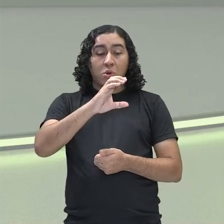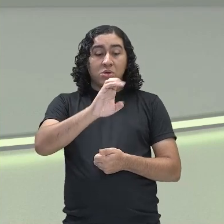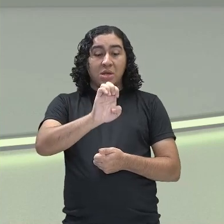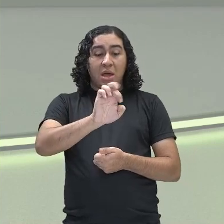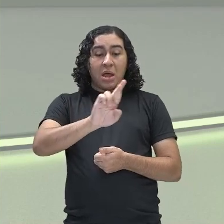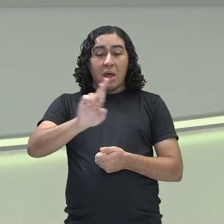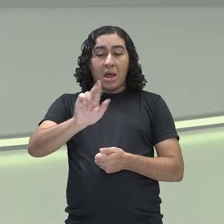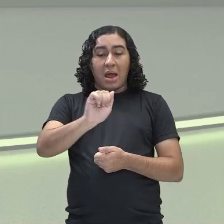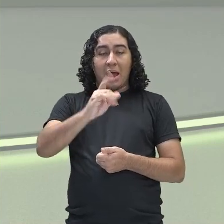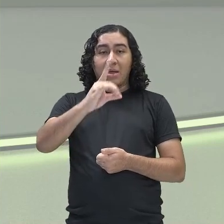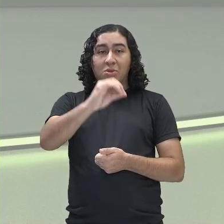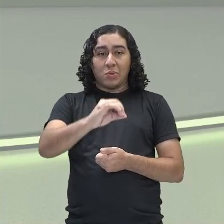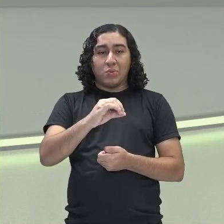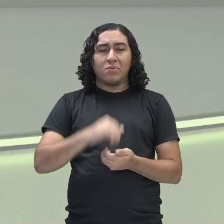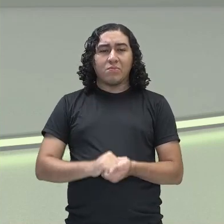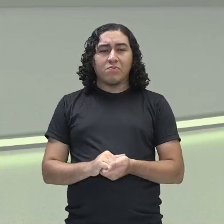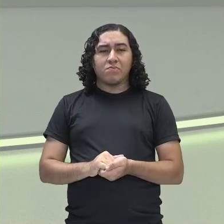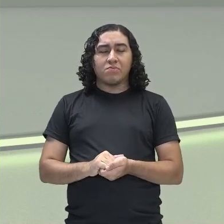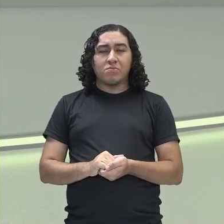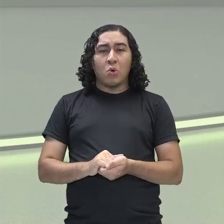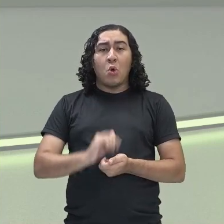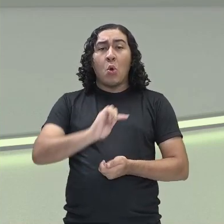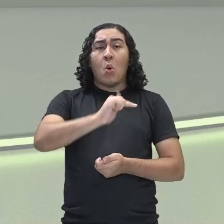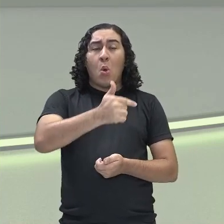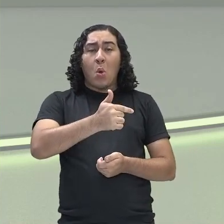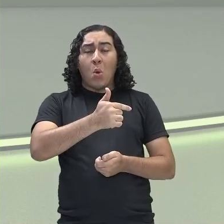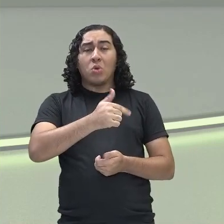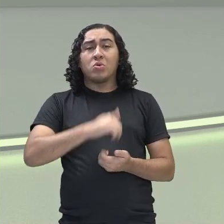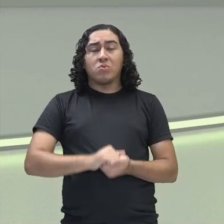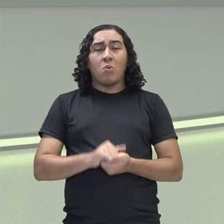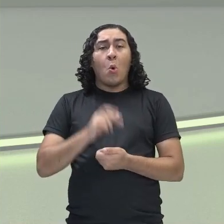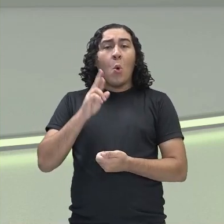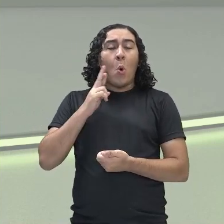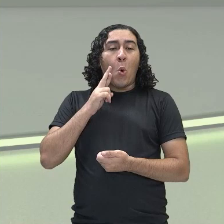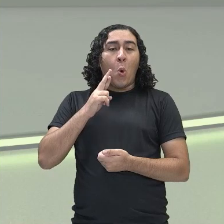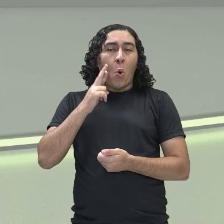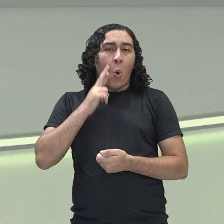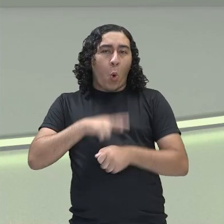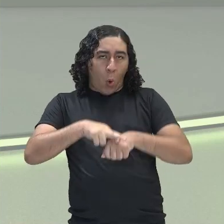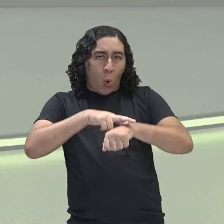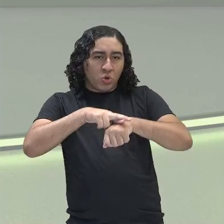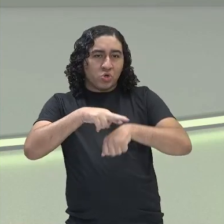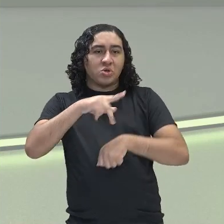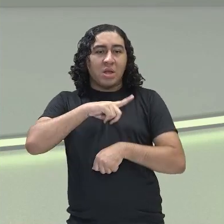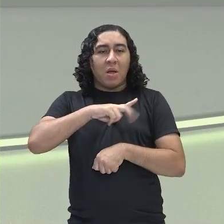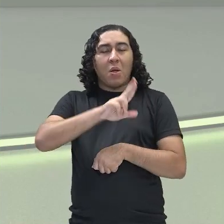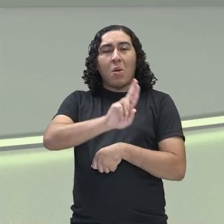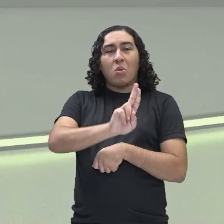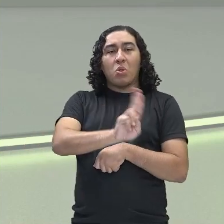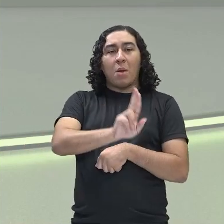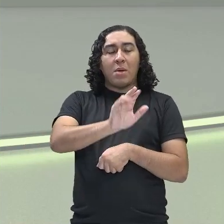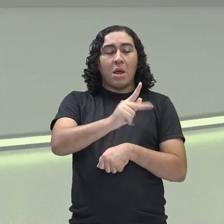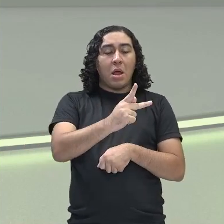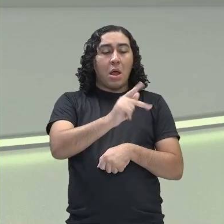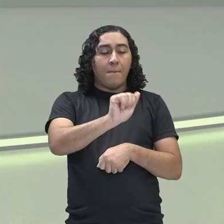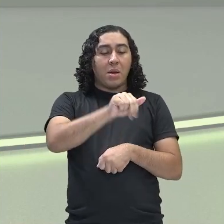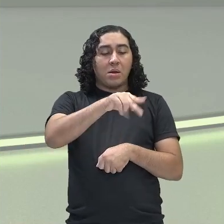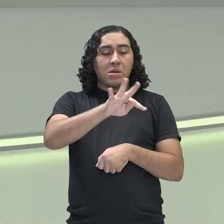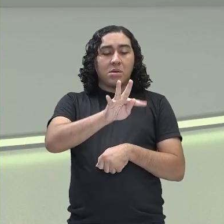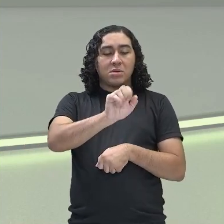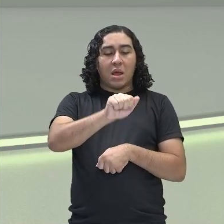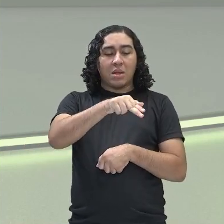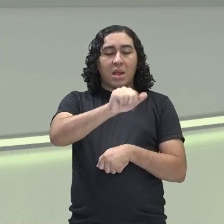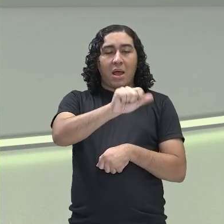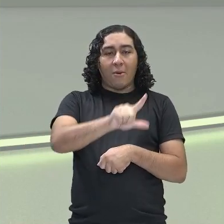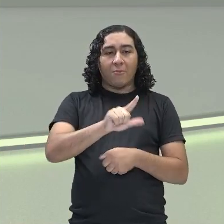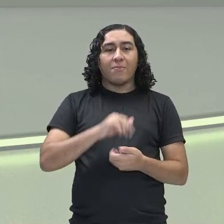Cerrado. Lá no canto, em lilás, nós observamos o bioma Pantanal. Aqui nessa área